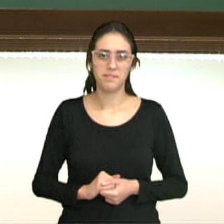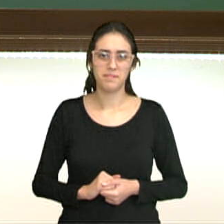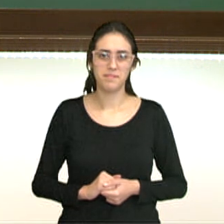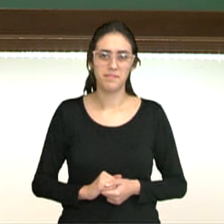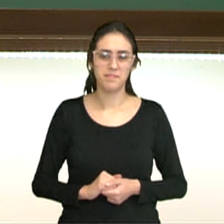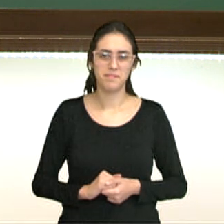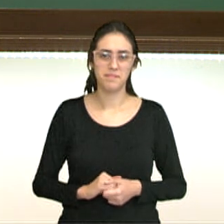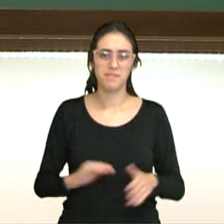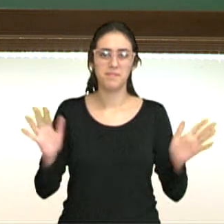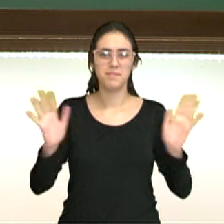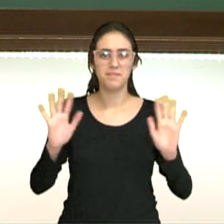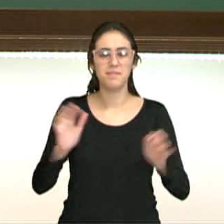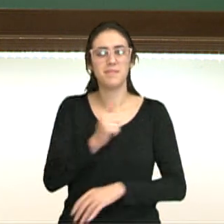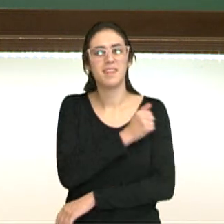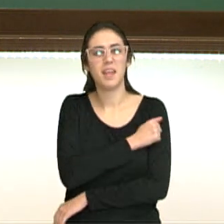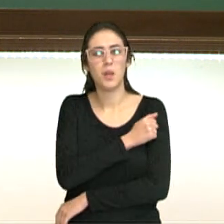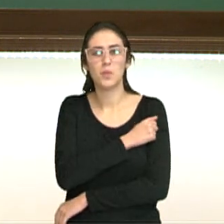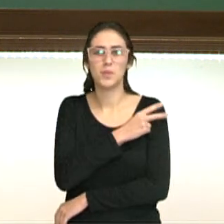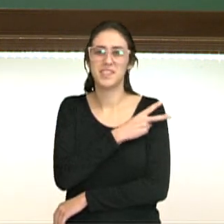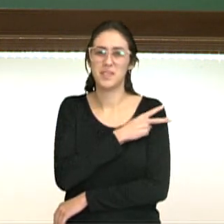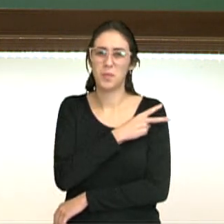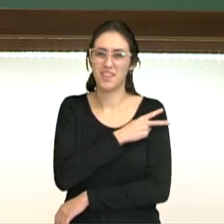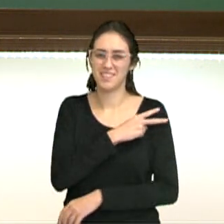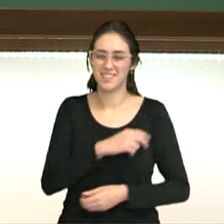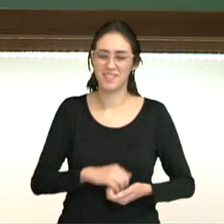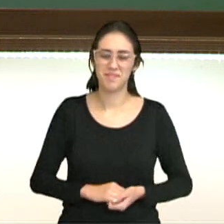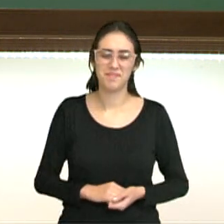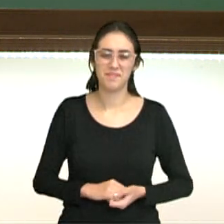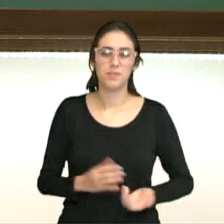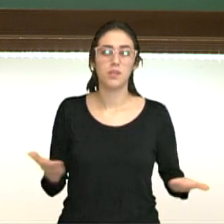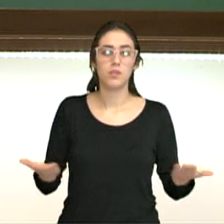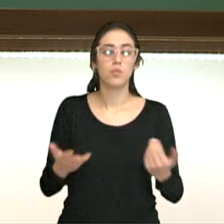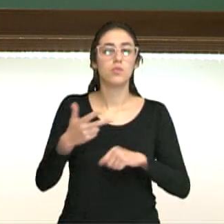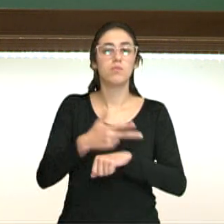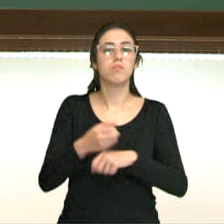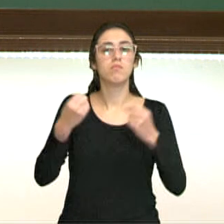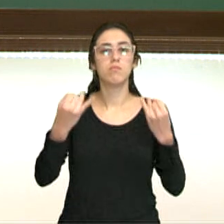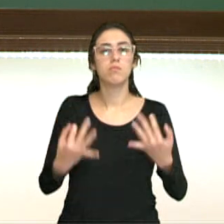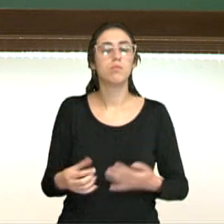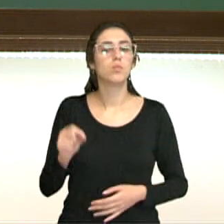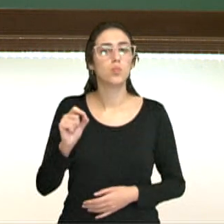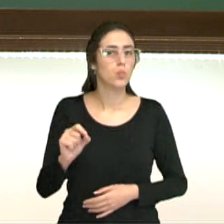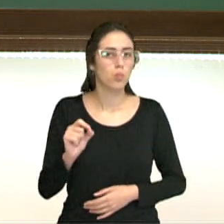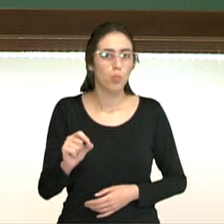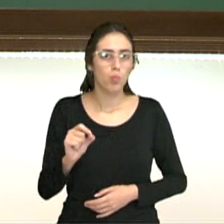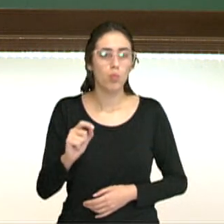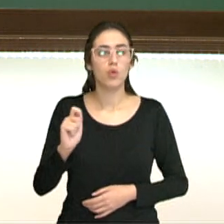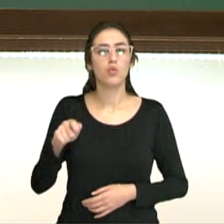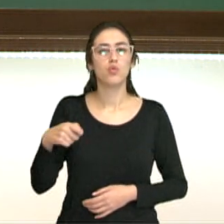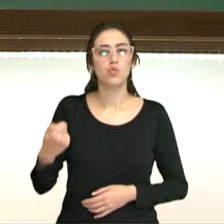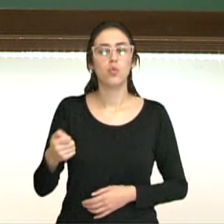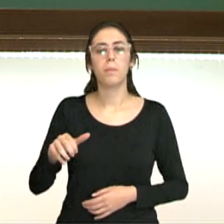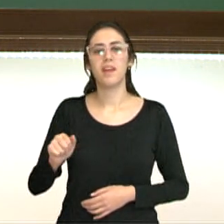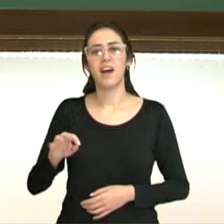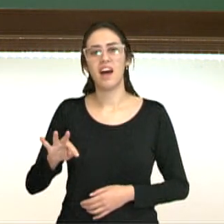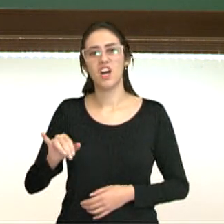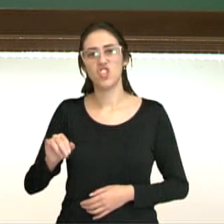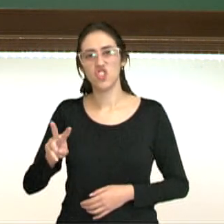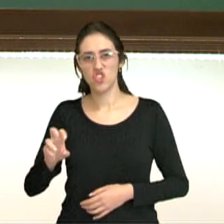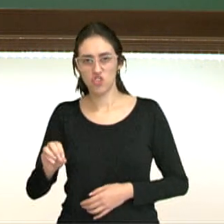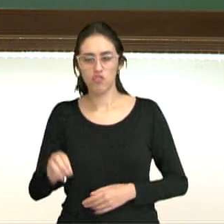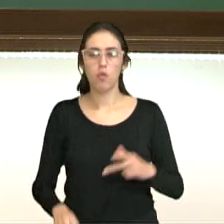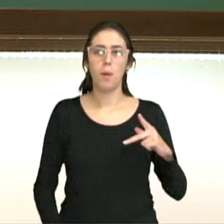Olá, estudantes da segunda série do ensino médio. Nesse vídeo a gente vai conversar sobre ativos e